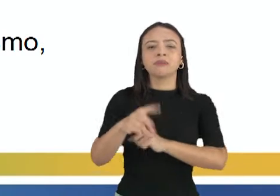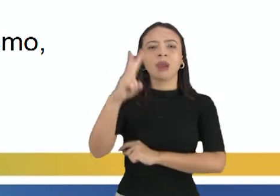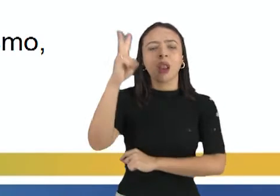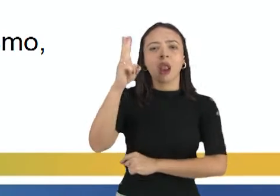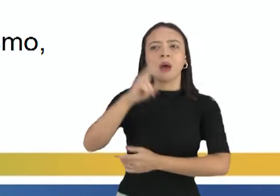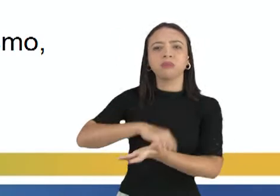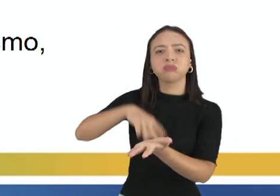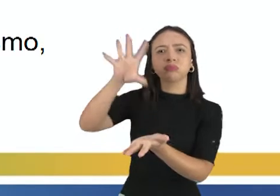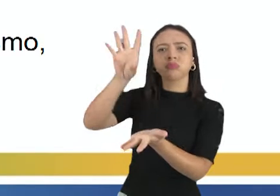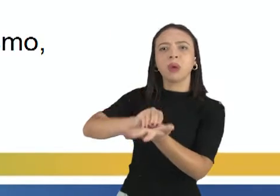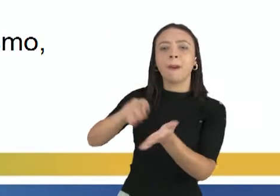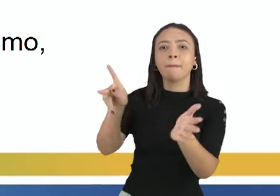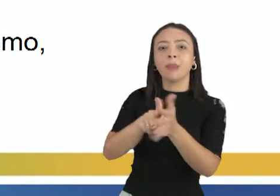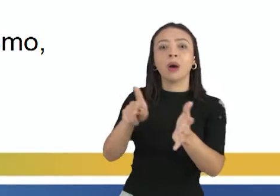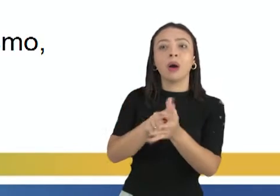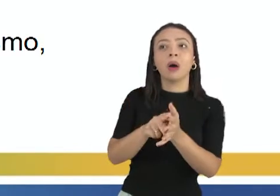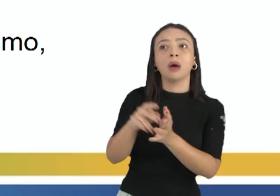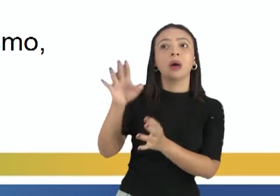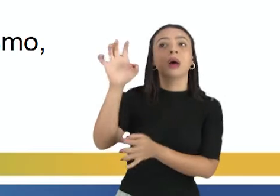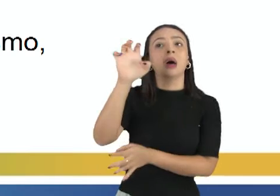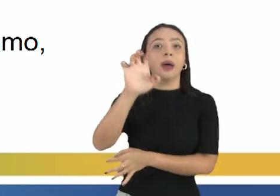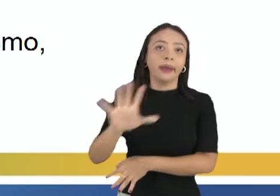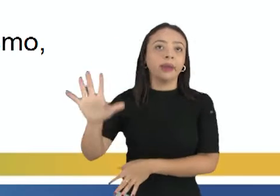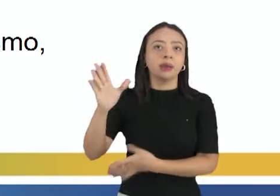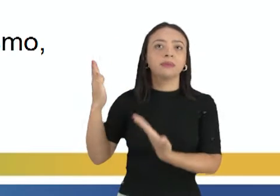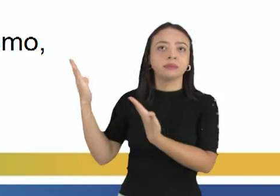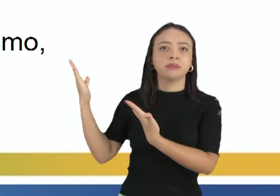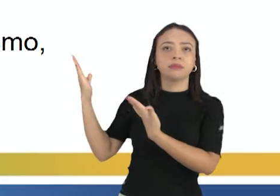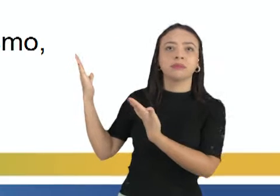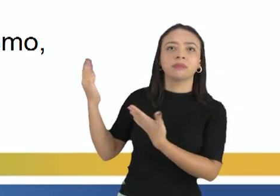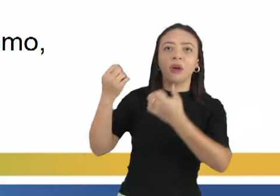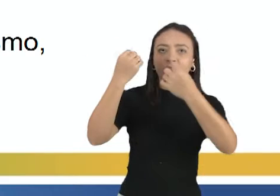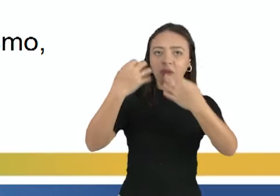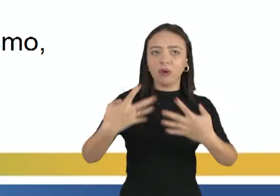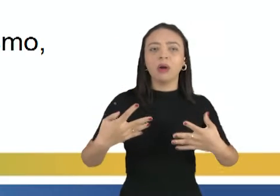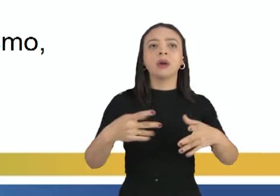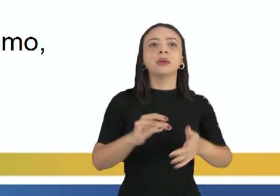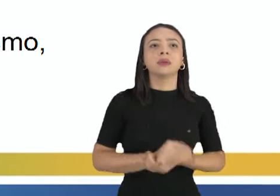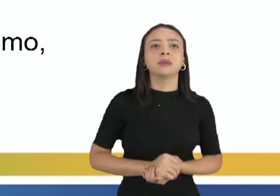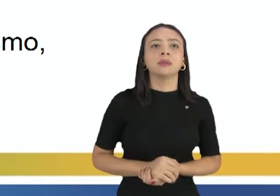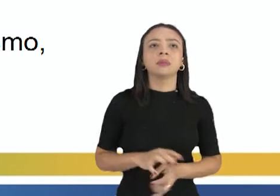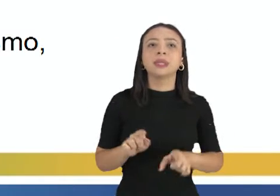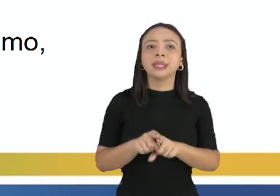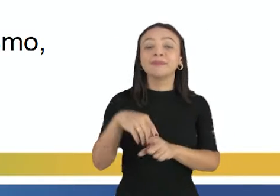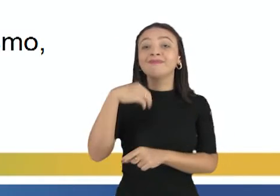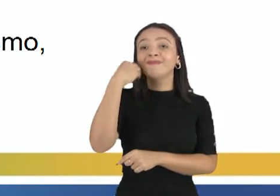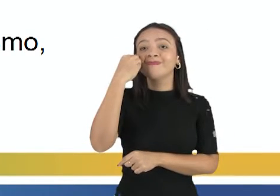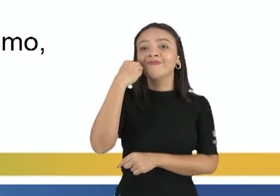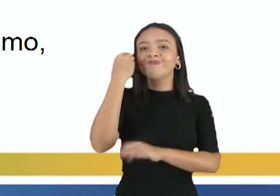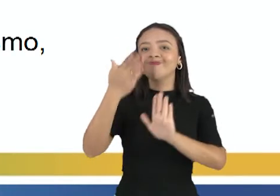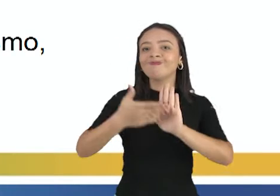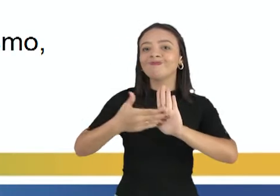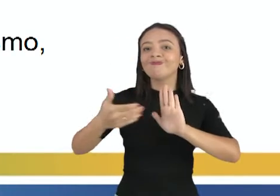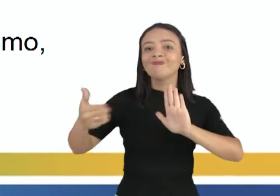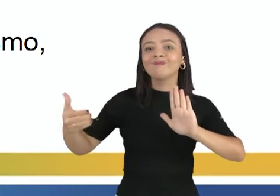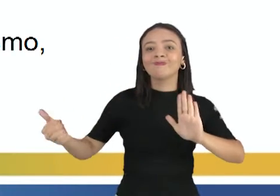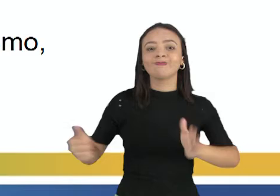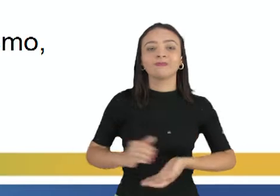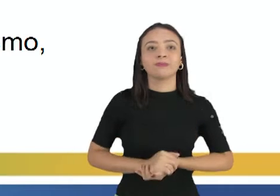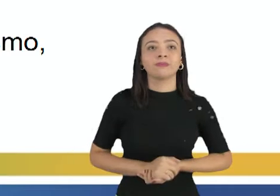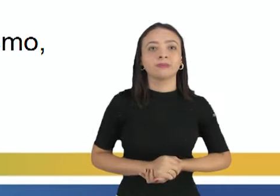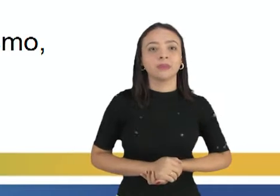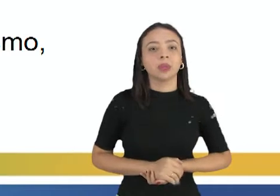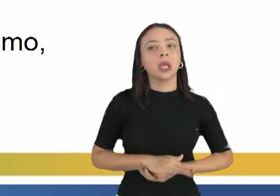europeias como futurismo, cubismo, dadaísmo, surrealismo e expressionismo, e experiências estéticas.